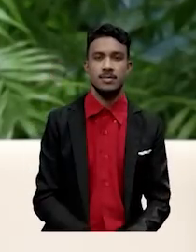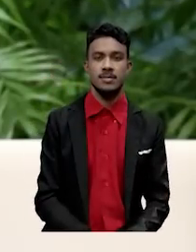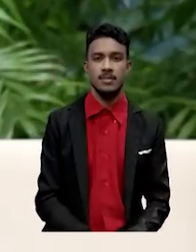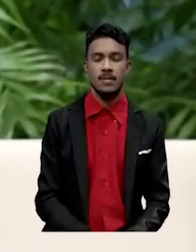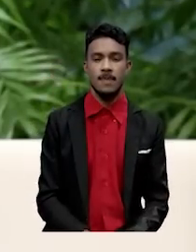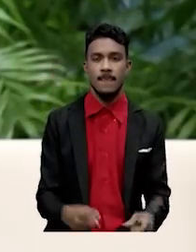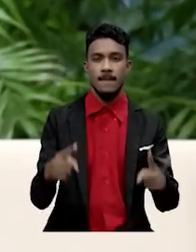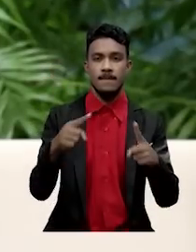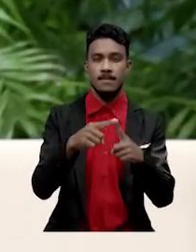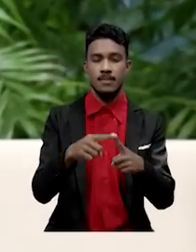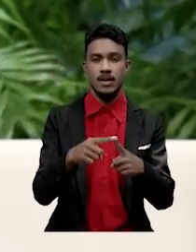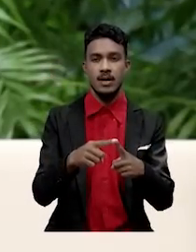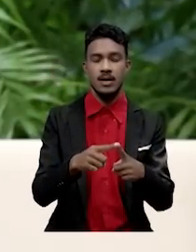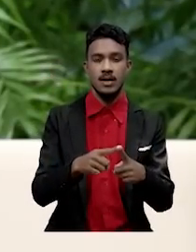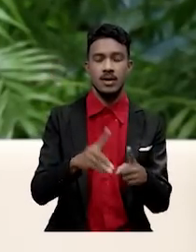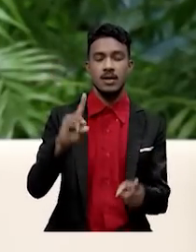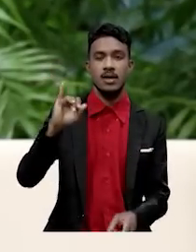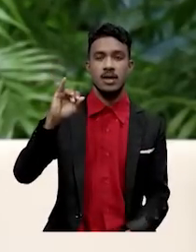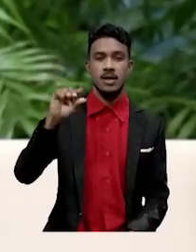a digitalização,